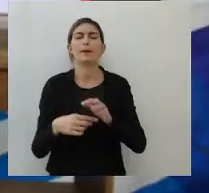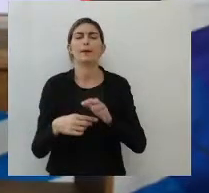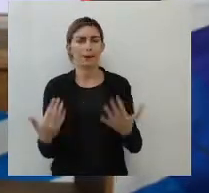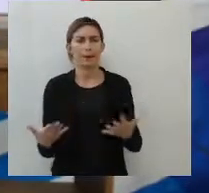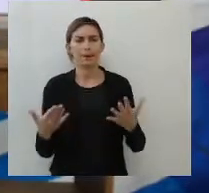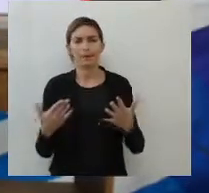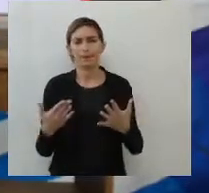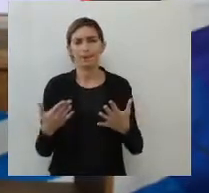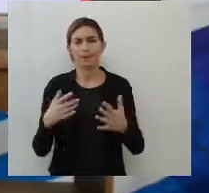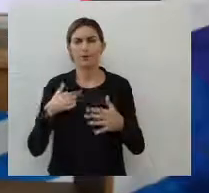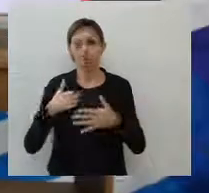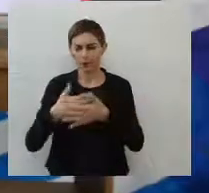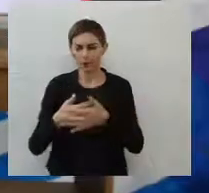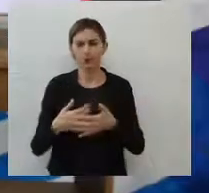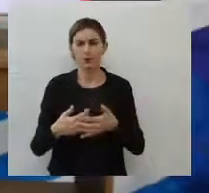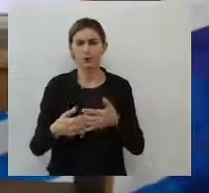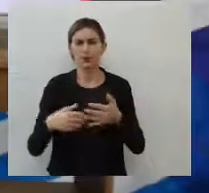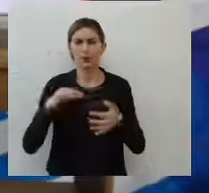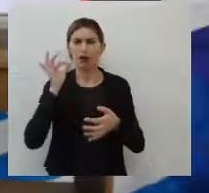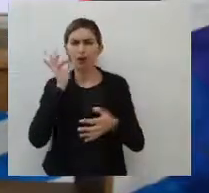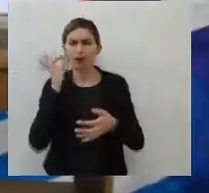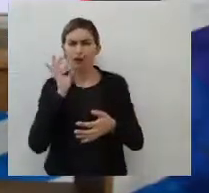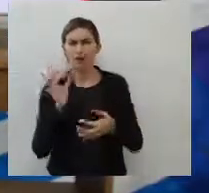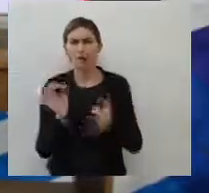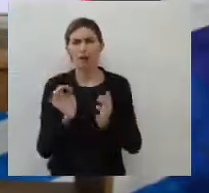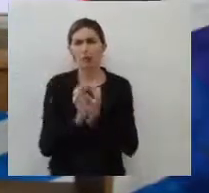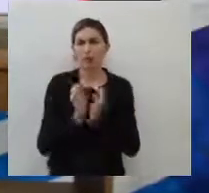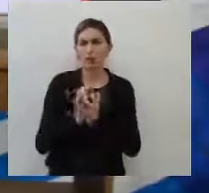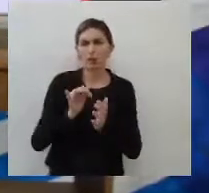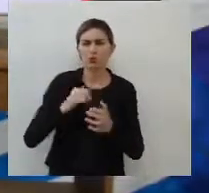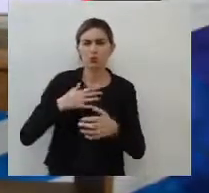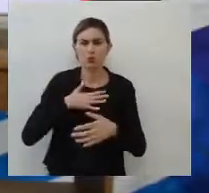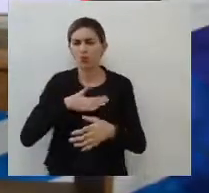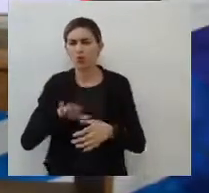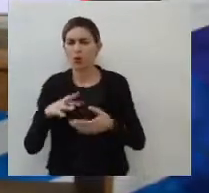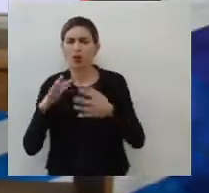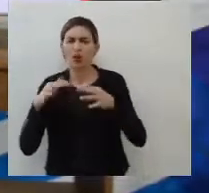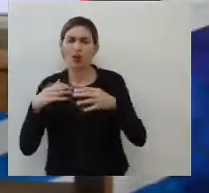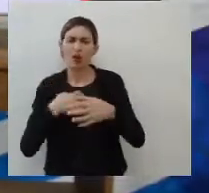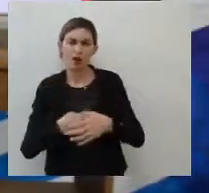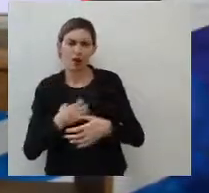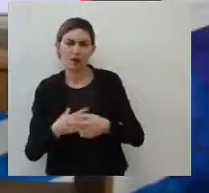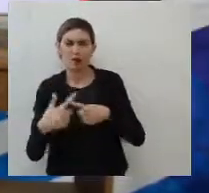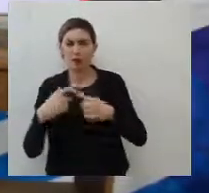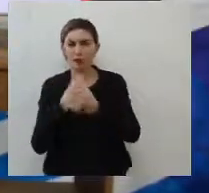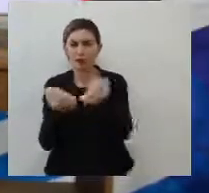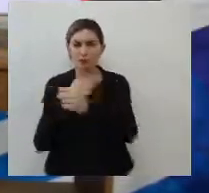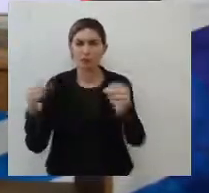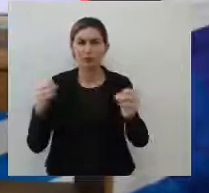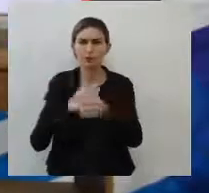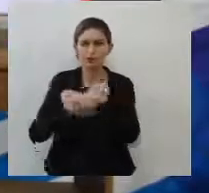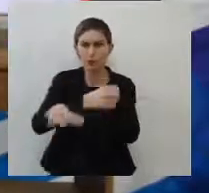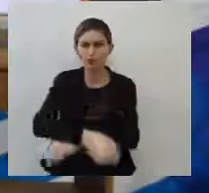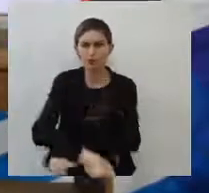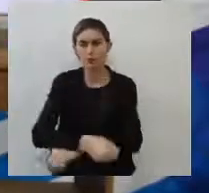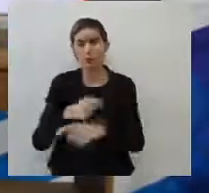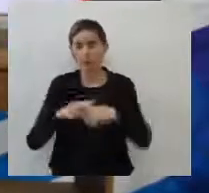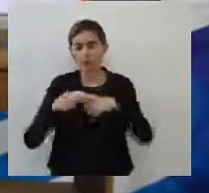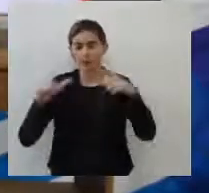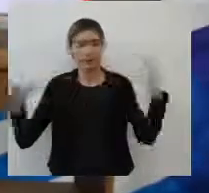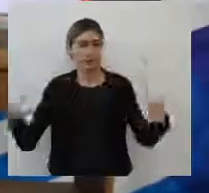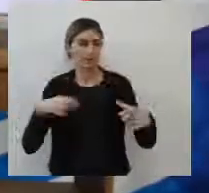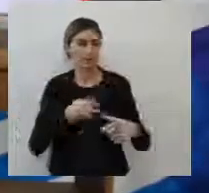ó, a aproximação dos cafeicultores descontentes com o fim da escravidão, tá? Da escravização, em sua